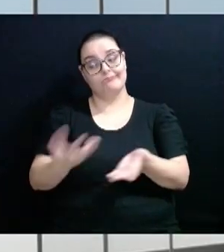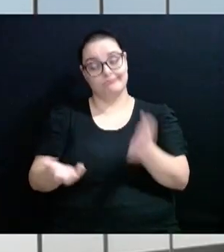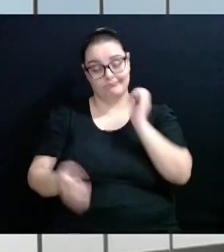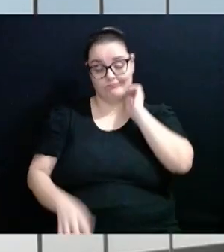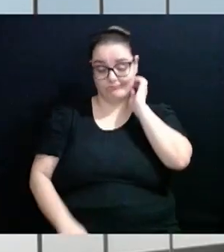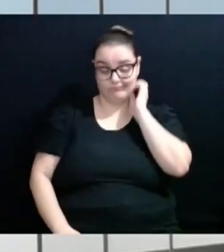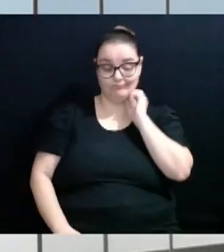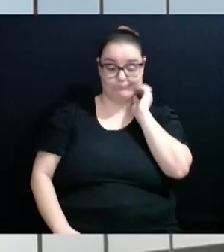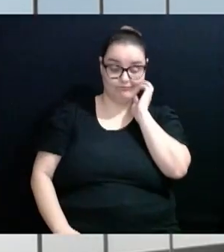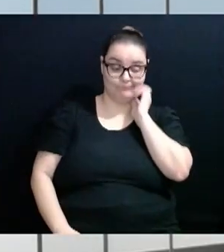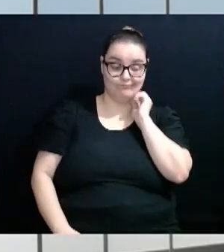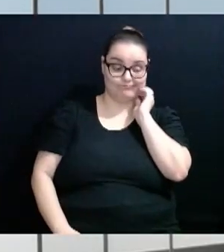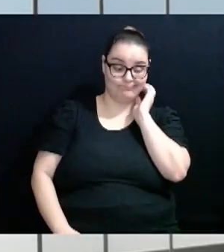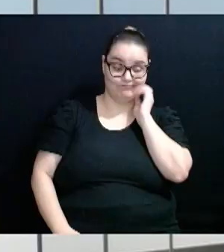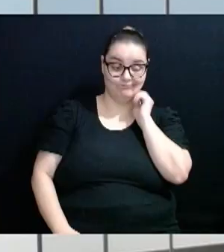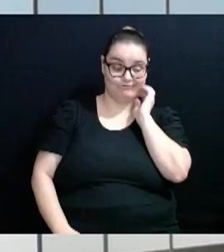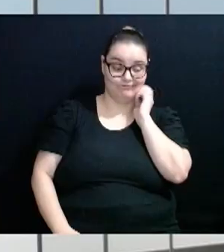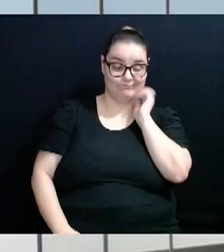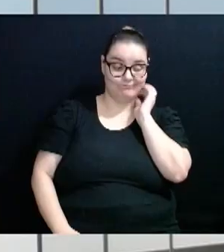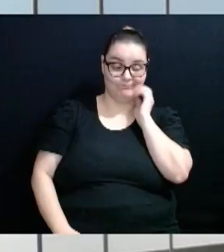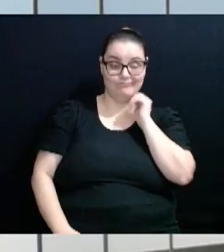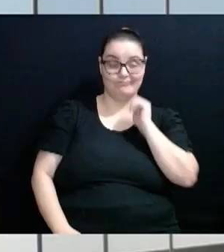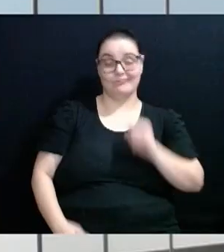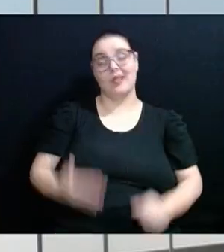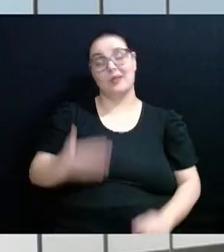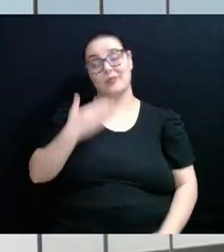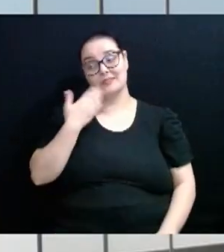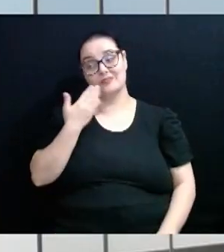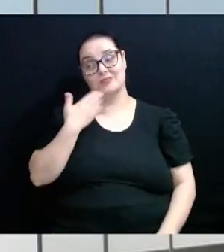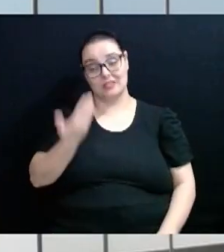mais fácil, seria mais fácil, né?